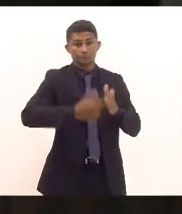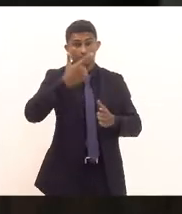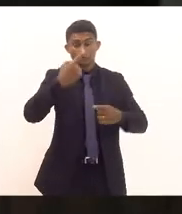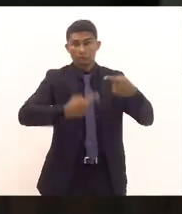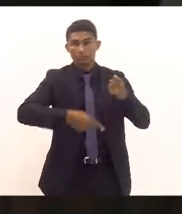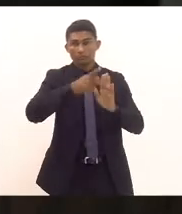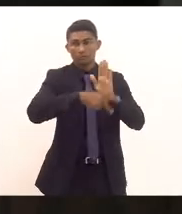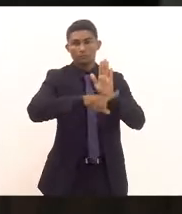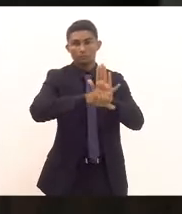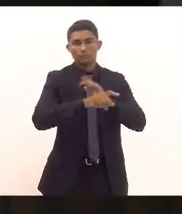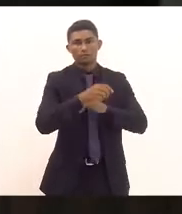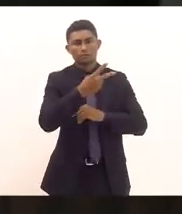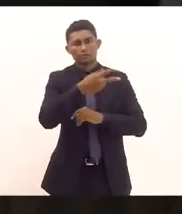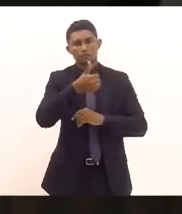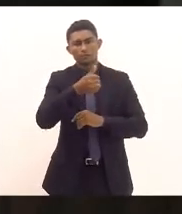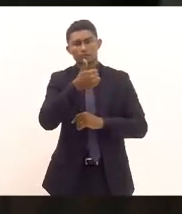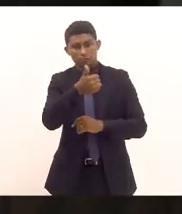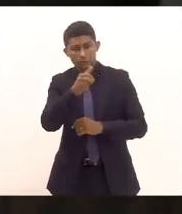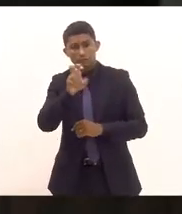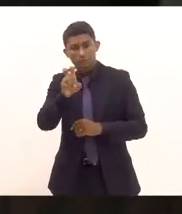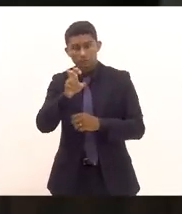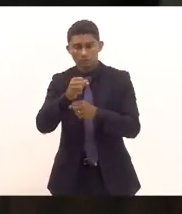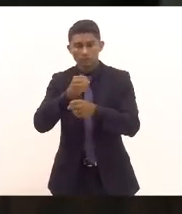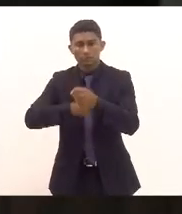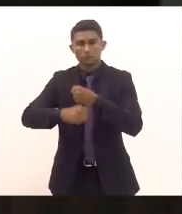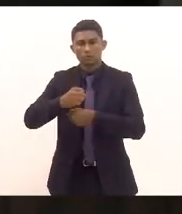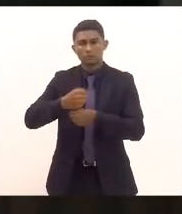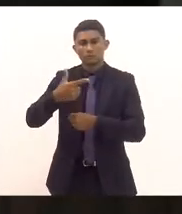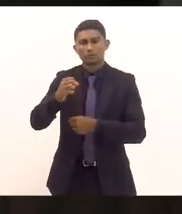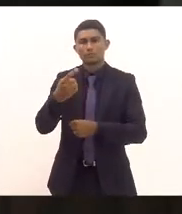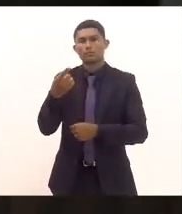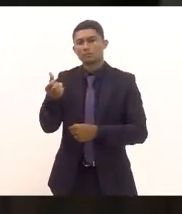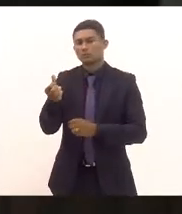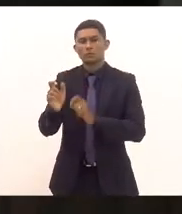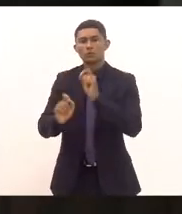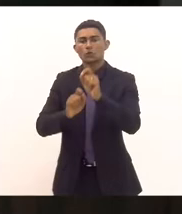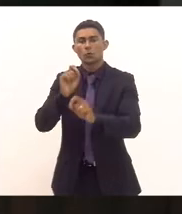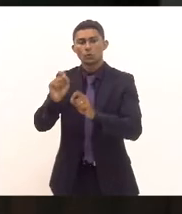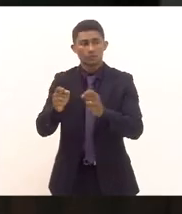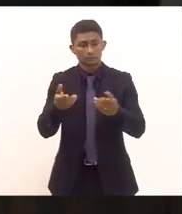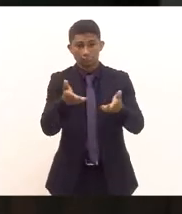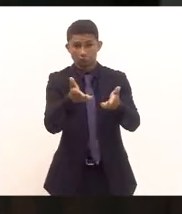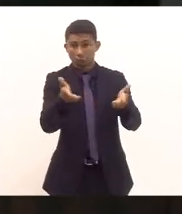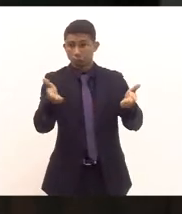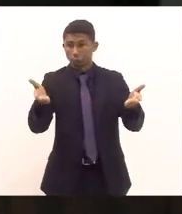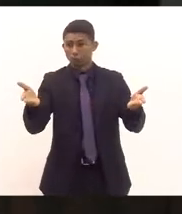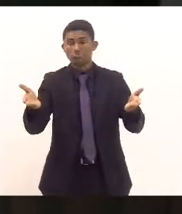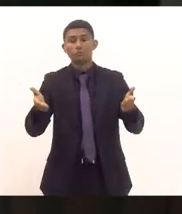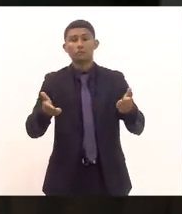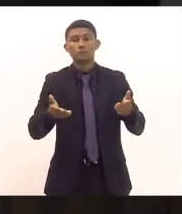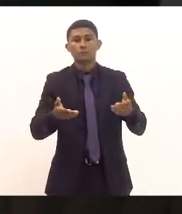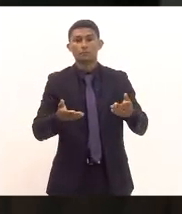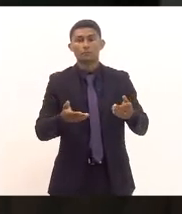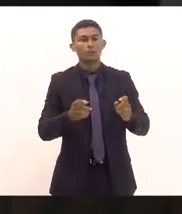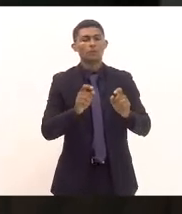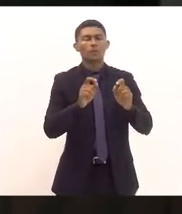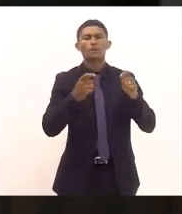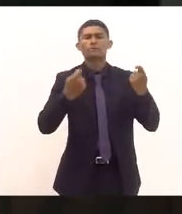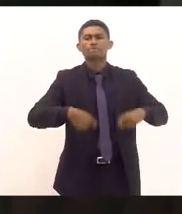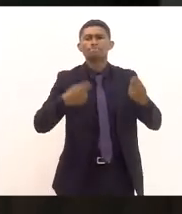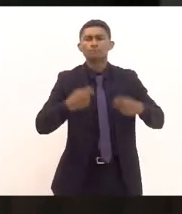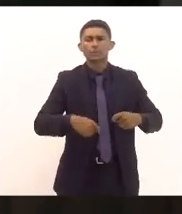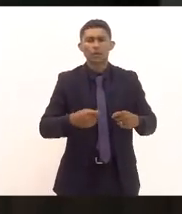de 21 1516 autoriza pedra Martha Rocha que dispõe sobre a obrigatoriedade de os fornecedores de manter e amostras 100 likes